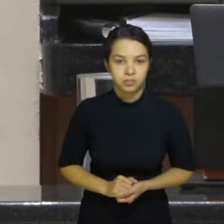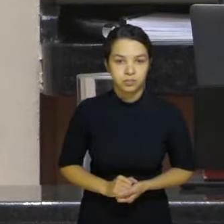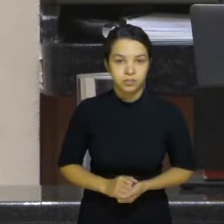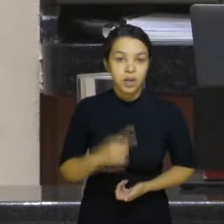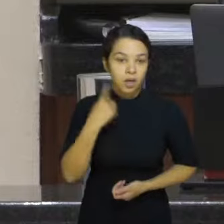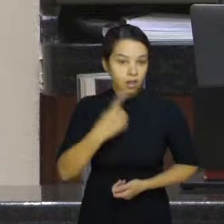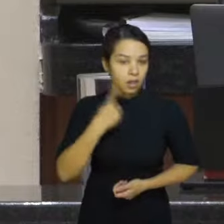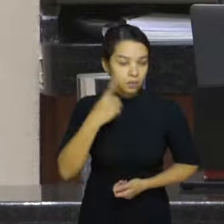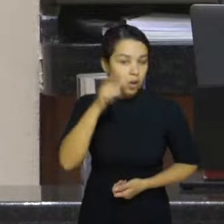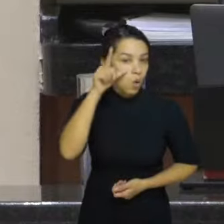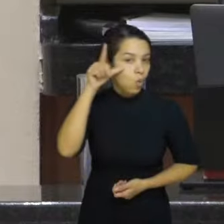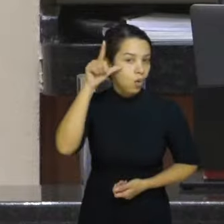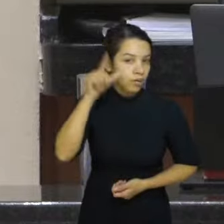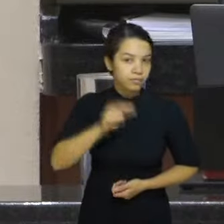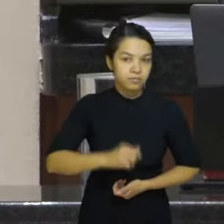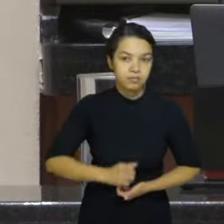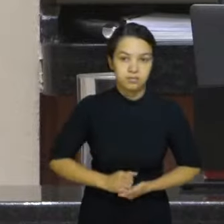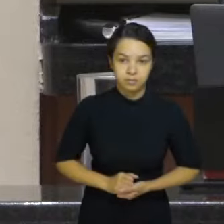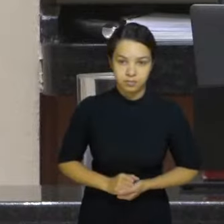Deputado Lucas Neves.